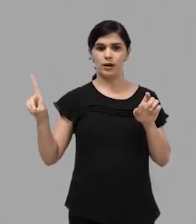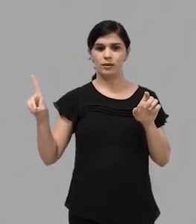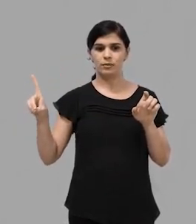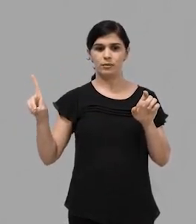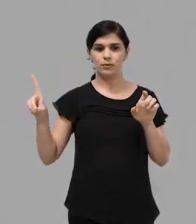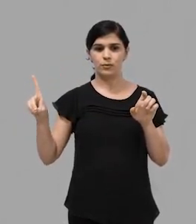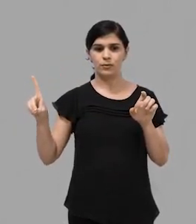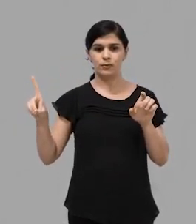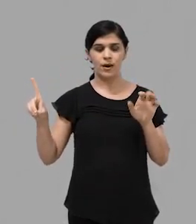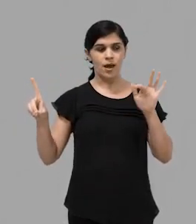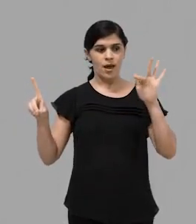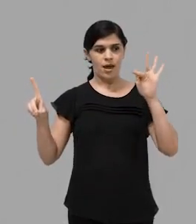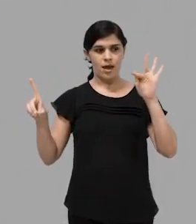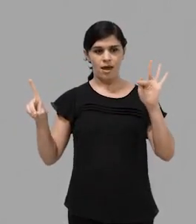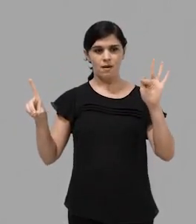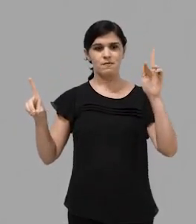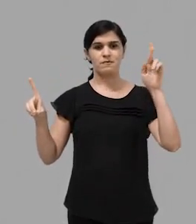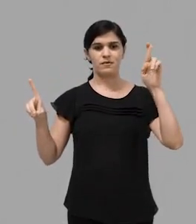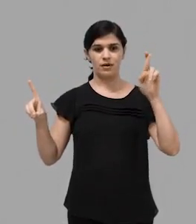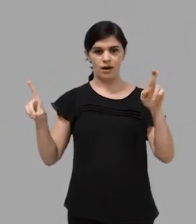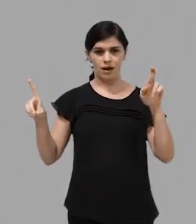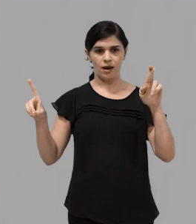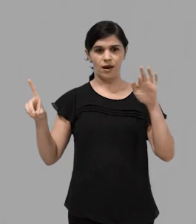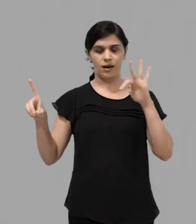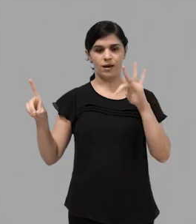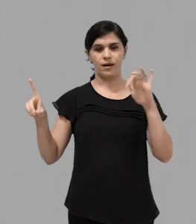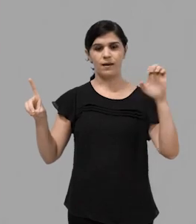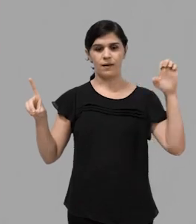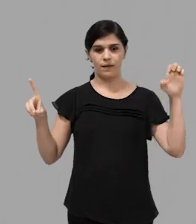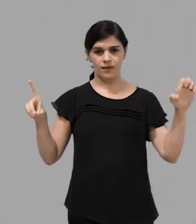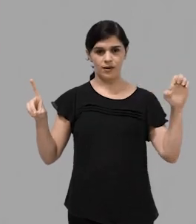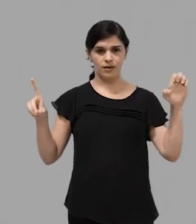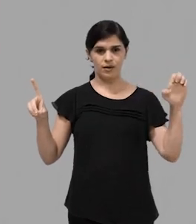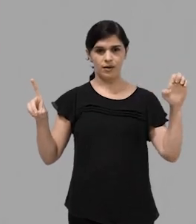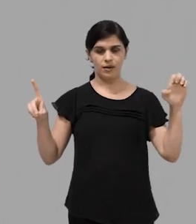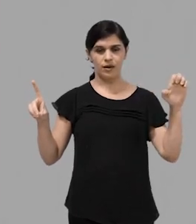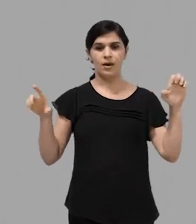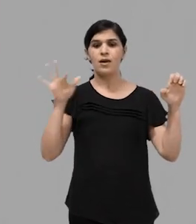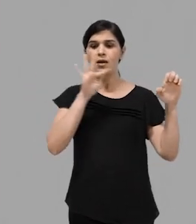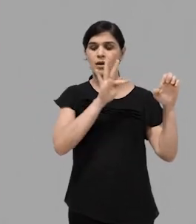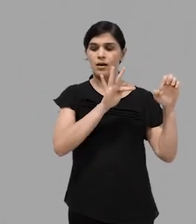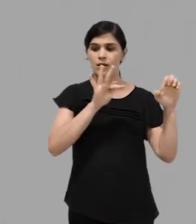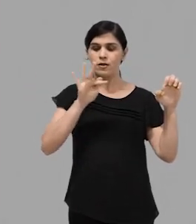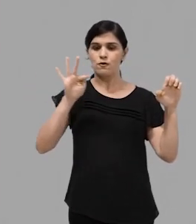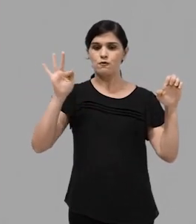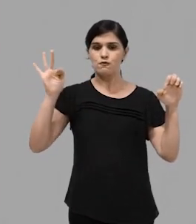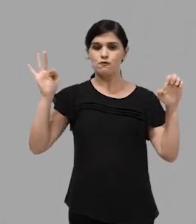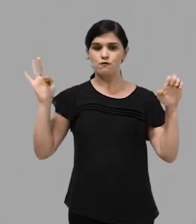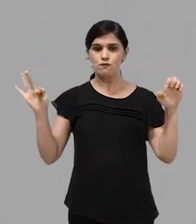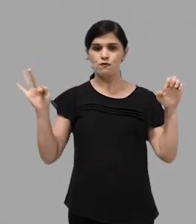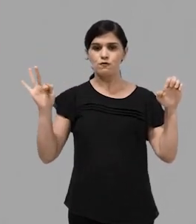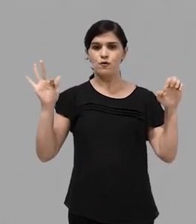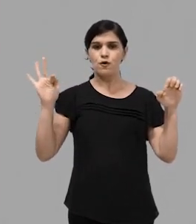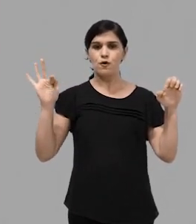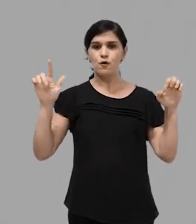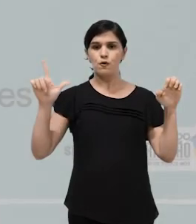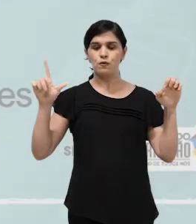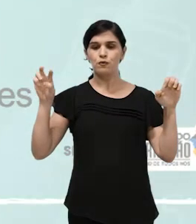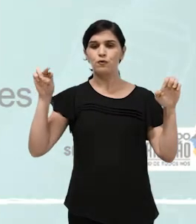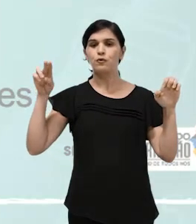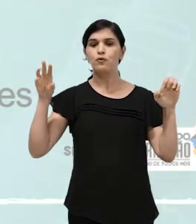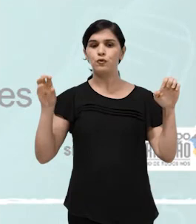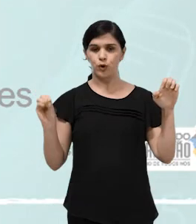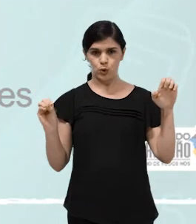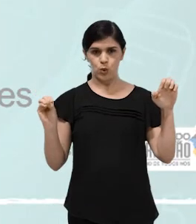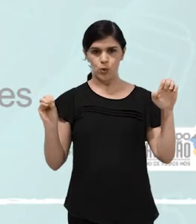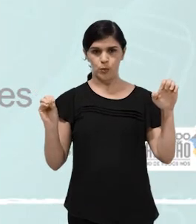são os elementos mais reativos, o frâncio e o flúor. Bom, baseado